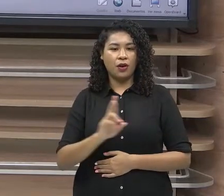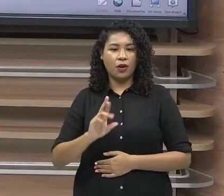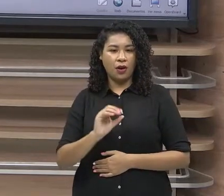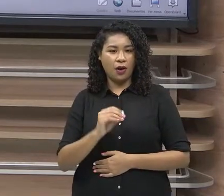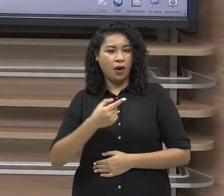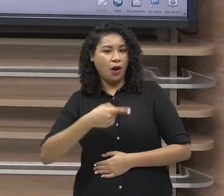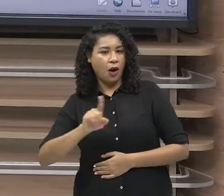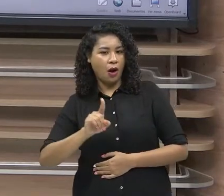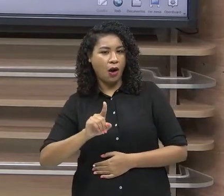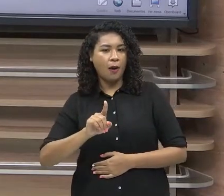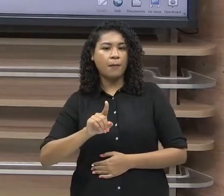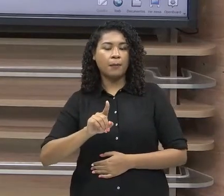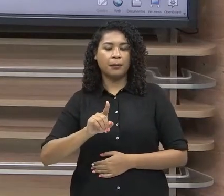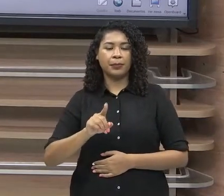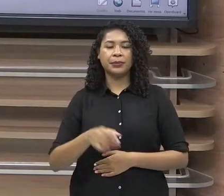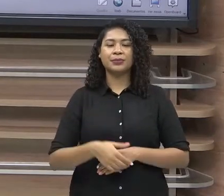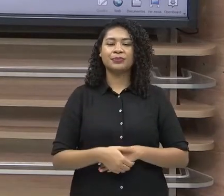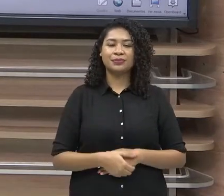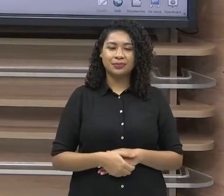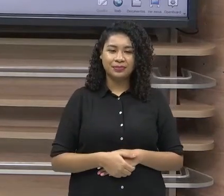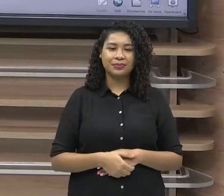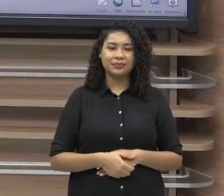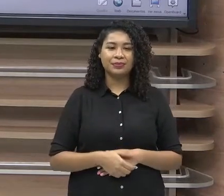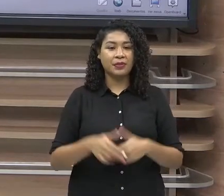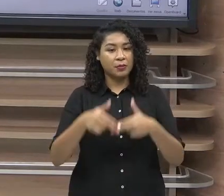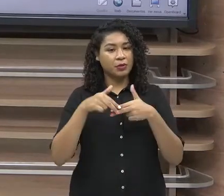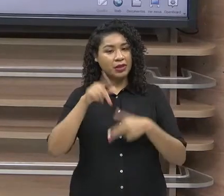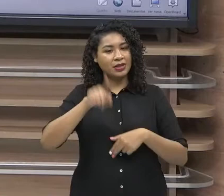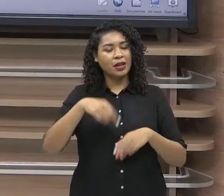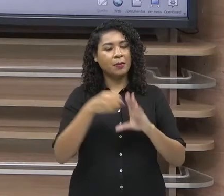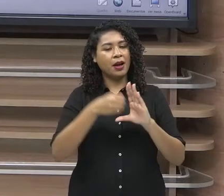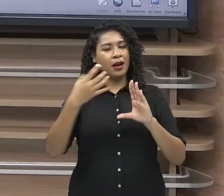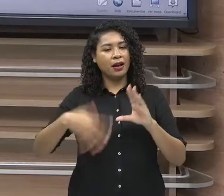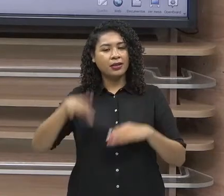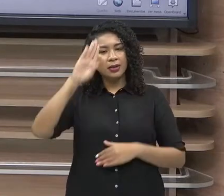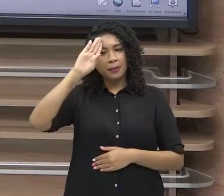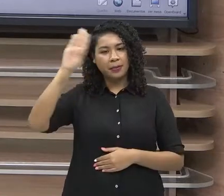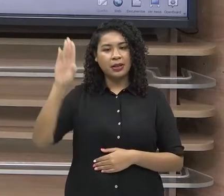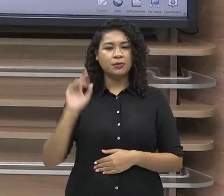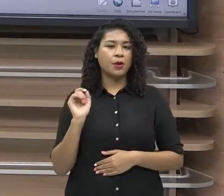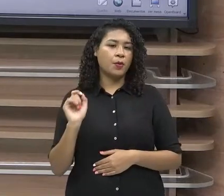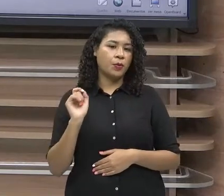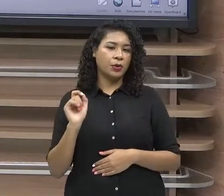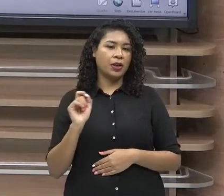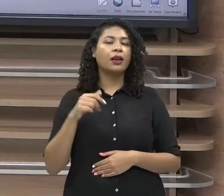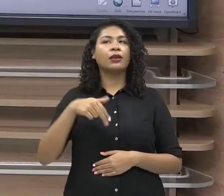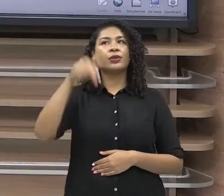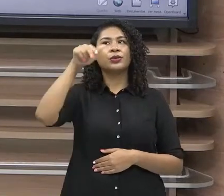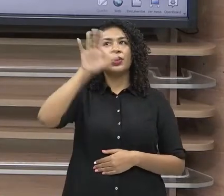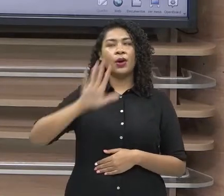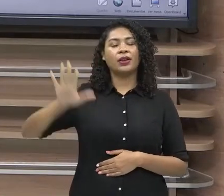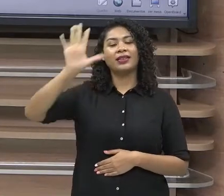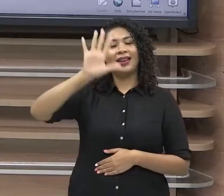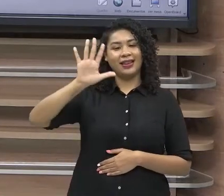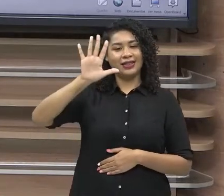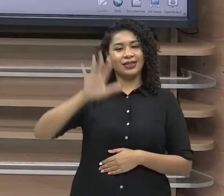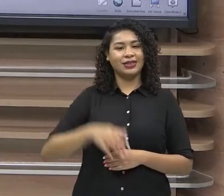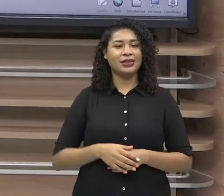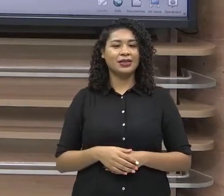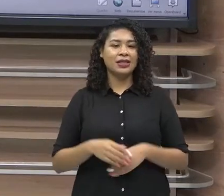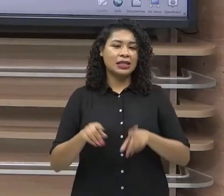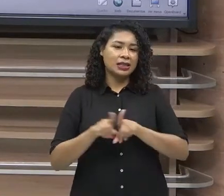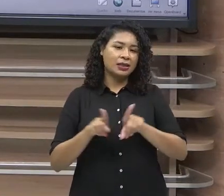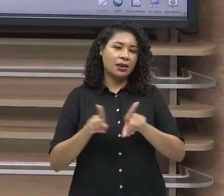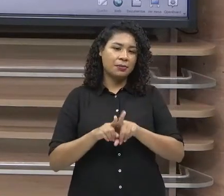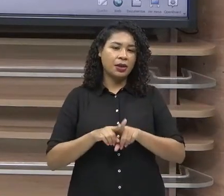e surgiu a palavra forró. Então ela caracteriza principalmente, né, o nordeste do país e um pouco